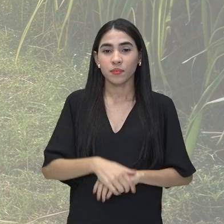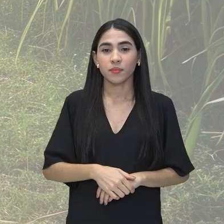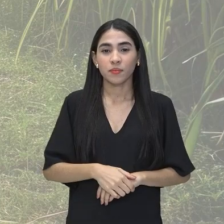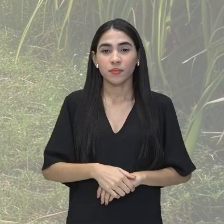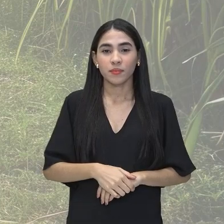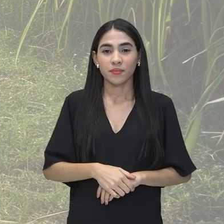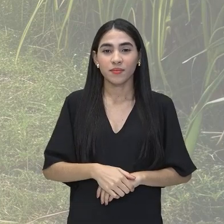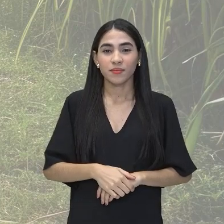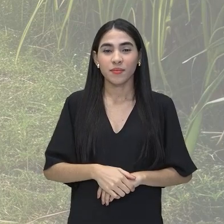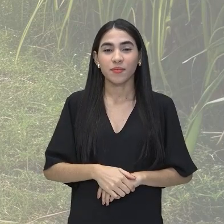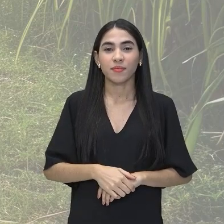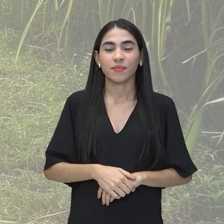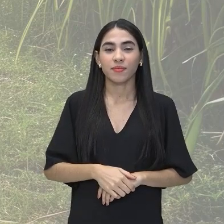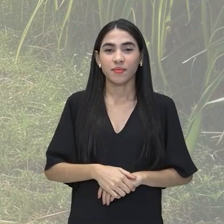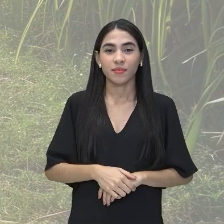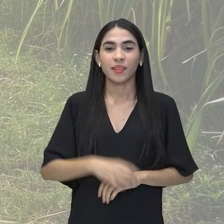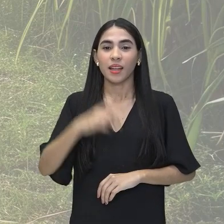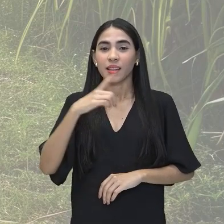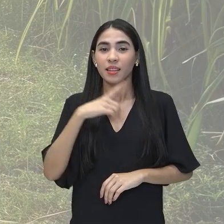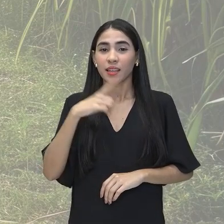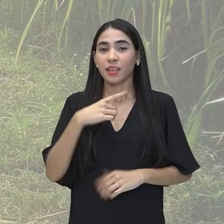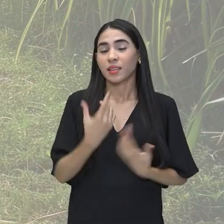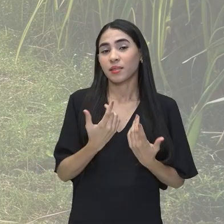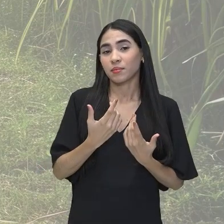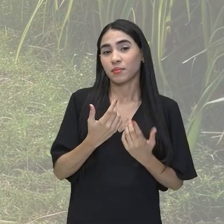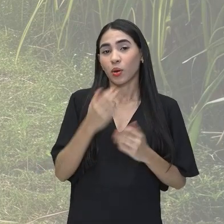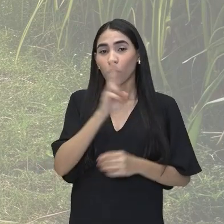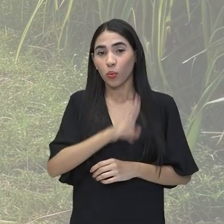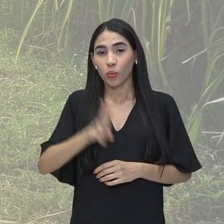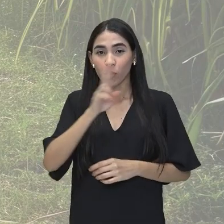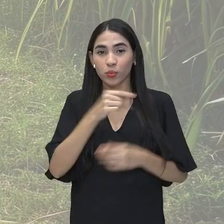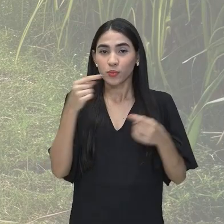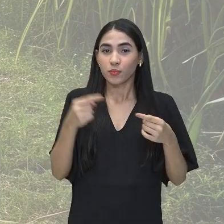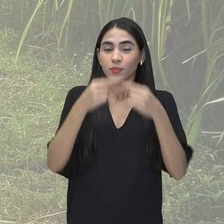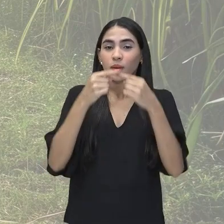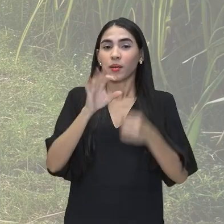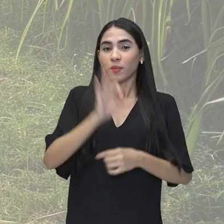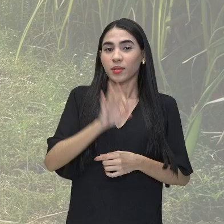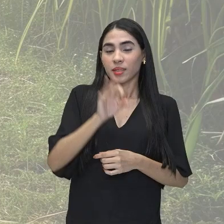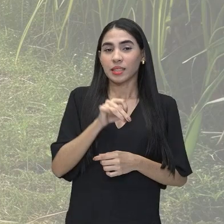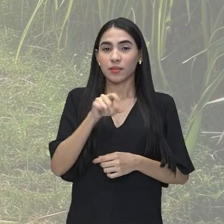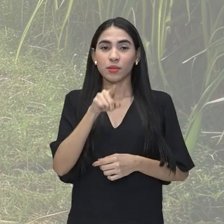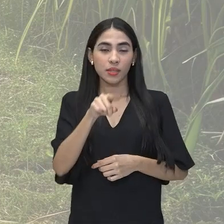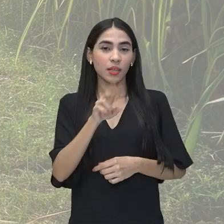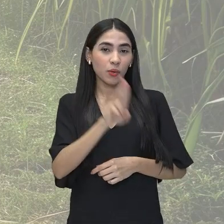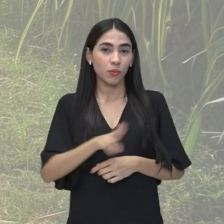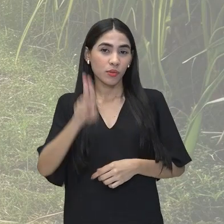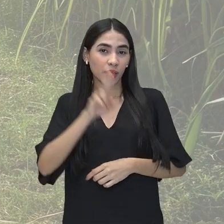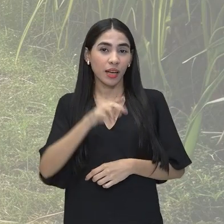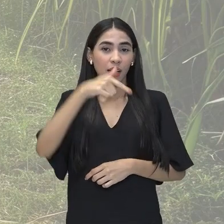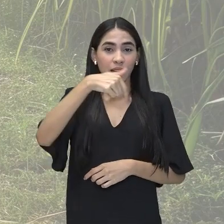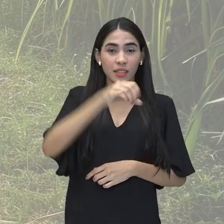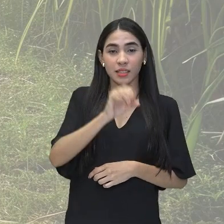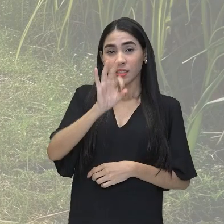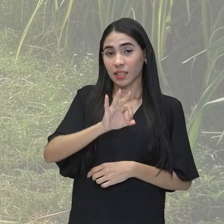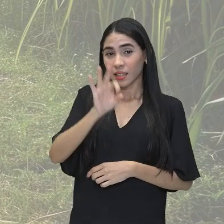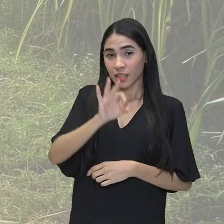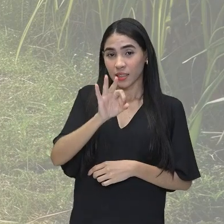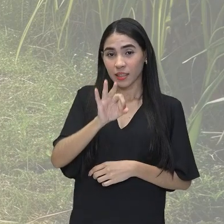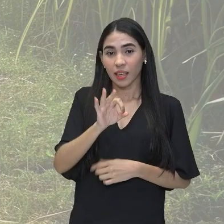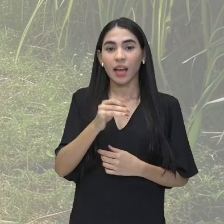Aquela que esqueceu a palavra. Ele tem um certo uso de acordo com a porcentagem. Por exemplo, se você for usar álcool 70, é aquele